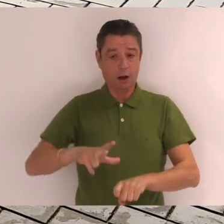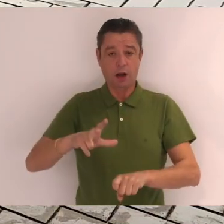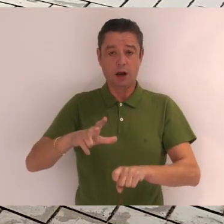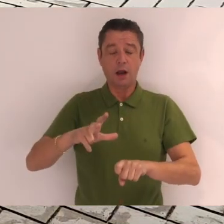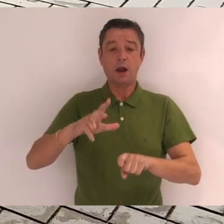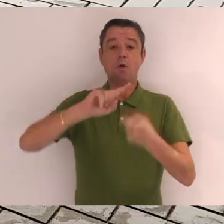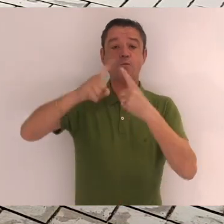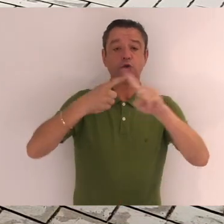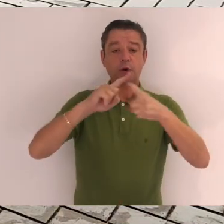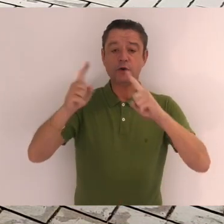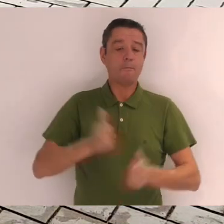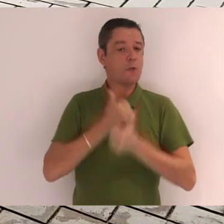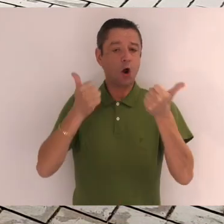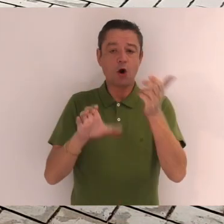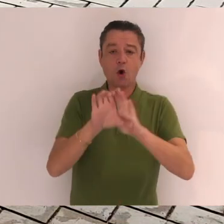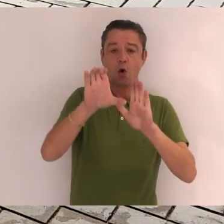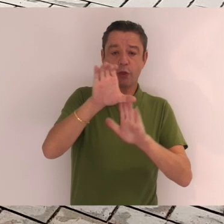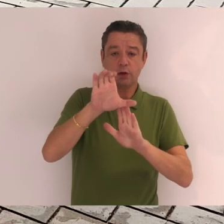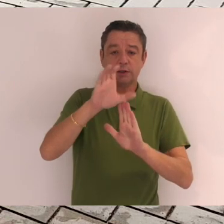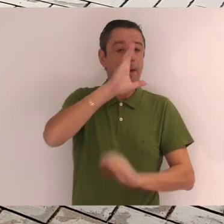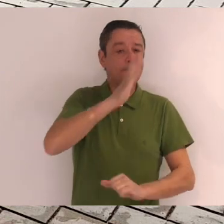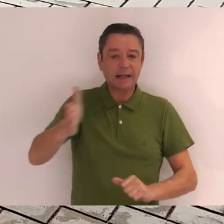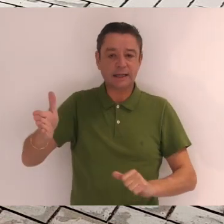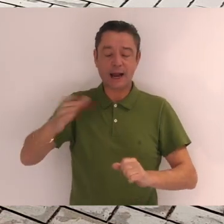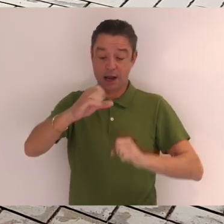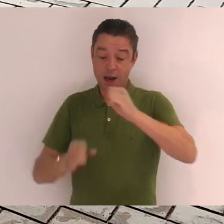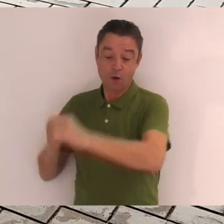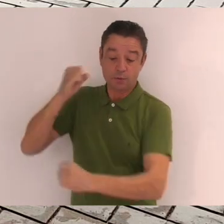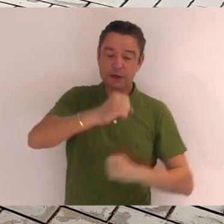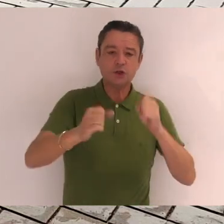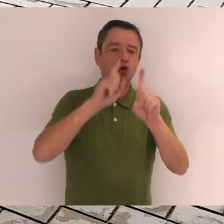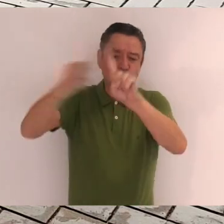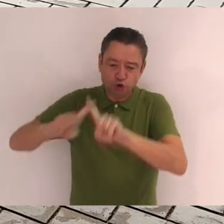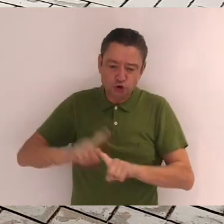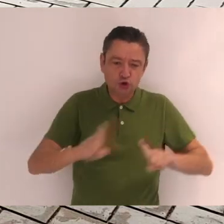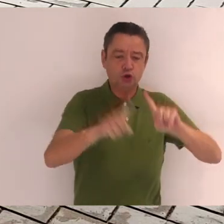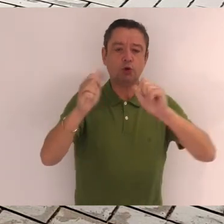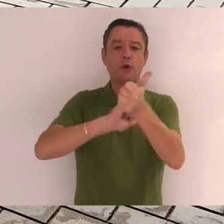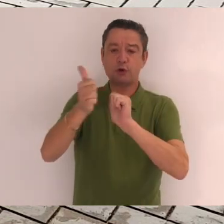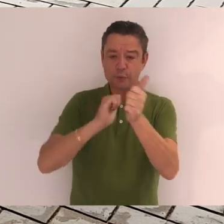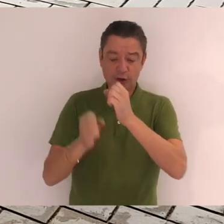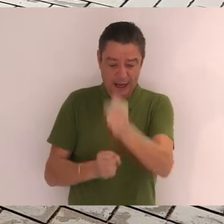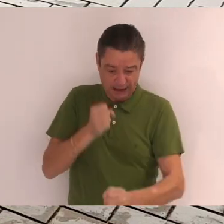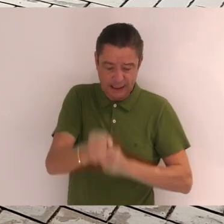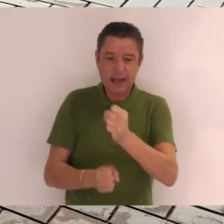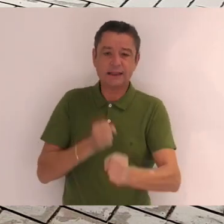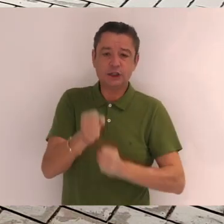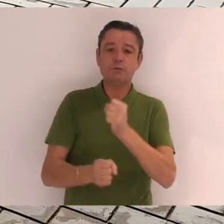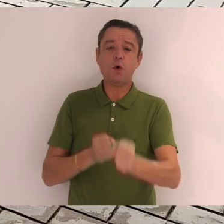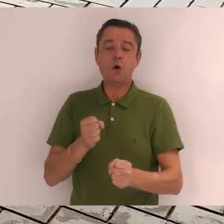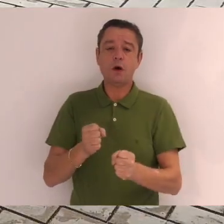Monte Mor tem as melhores condições para a prática da canoagem e entre outros Desportos realmente atletismo